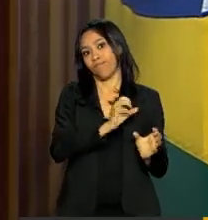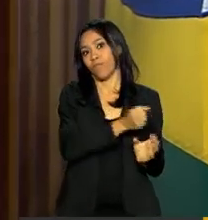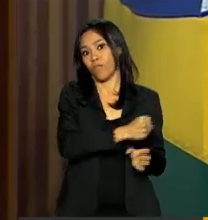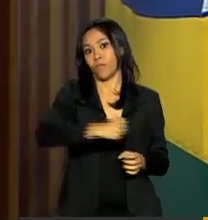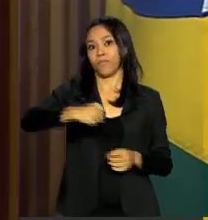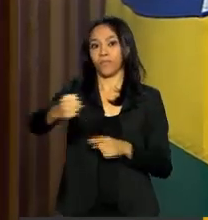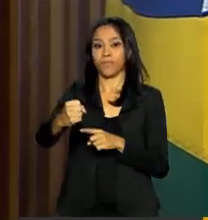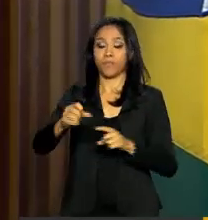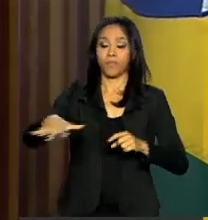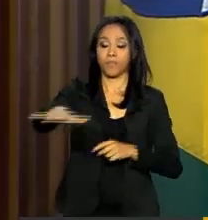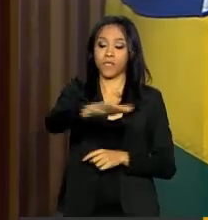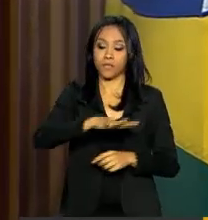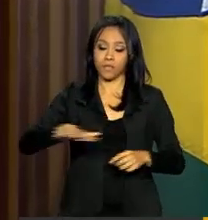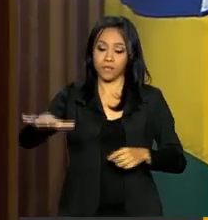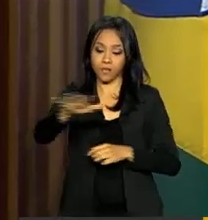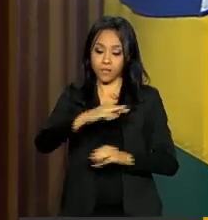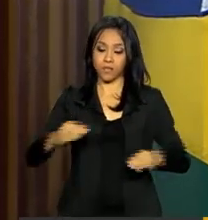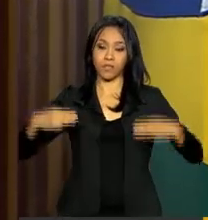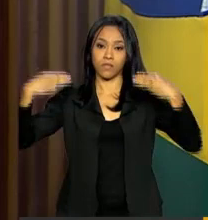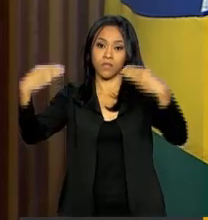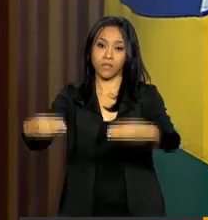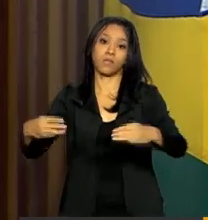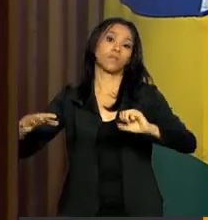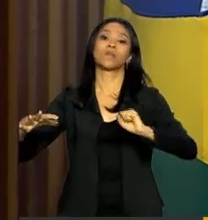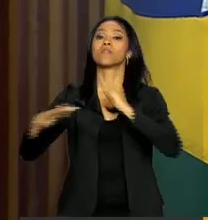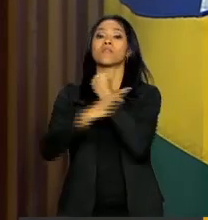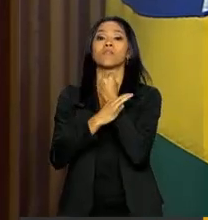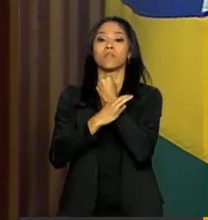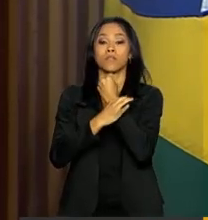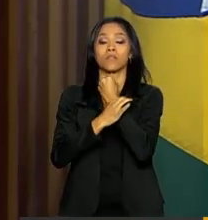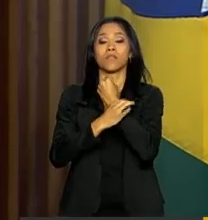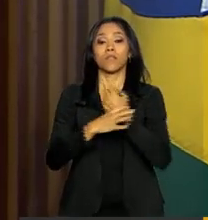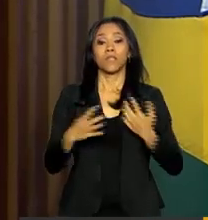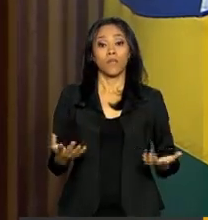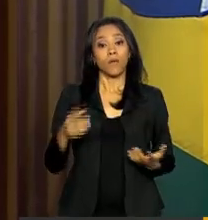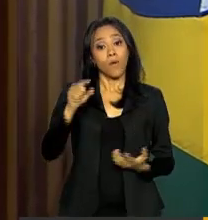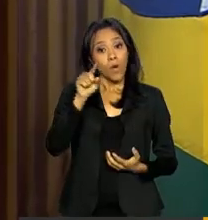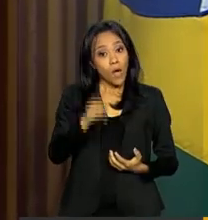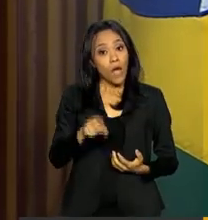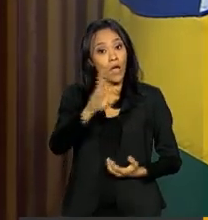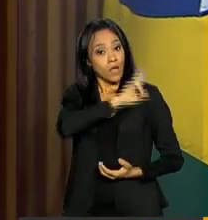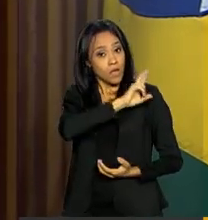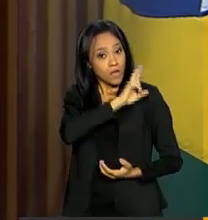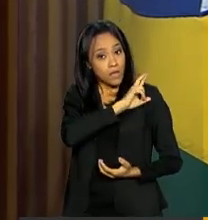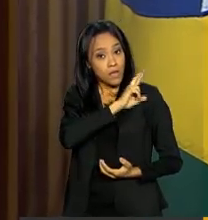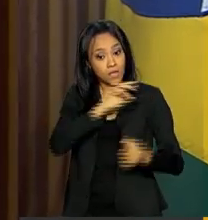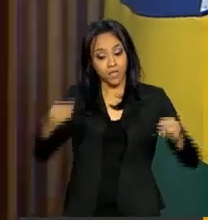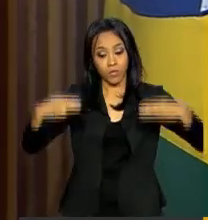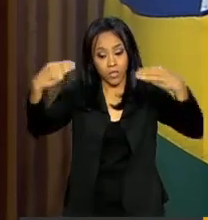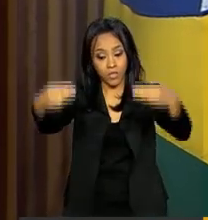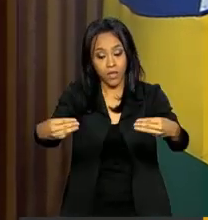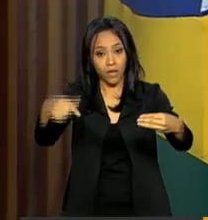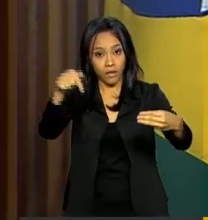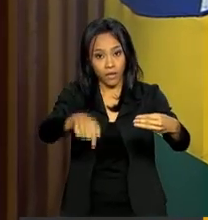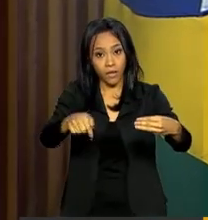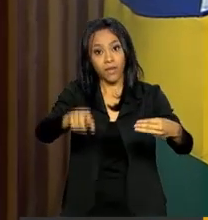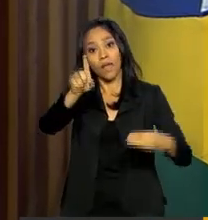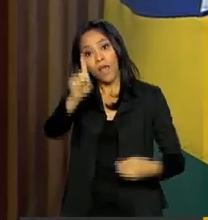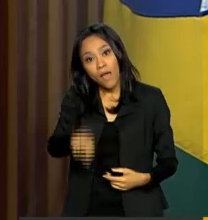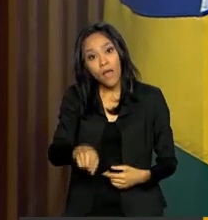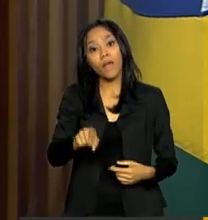dos fundamentos principais deste ministério é cuidar especificamente e digamos assim